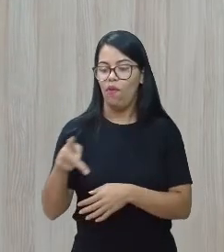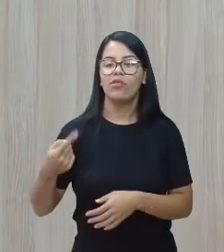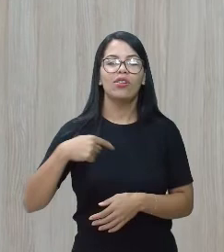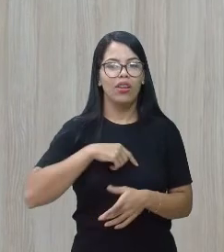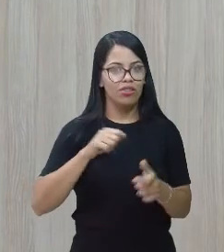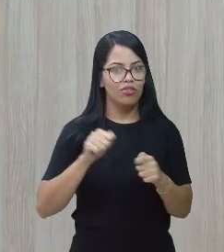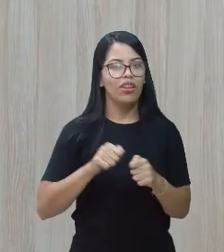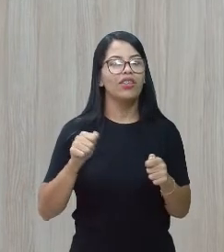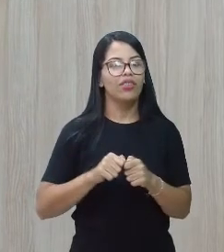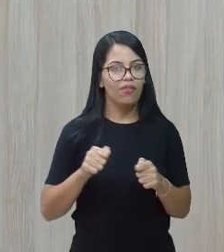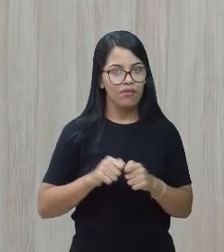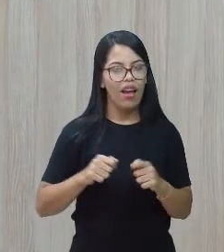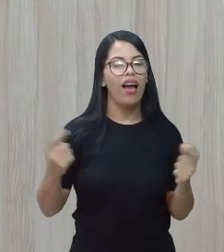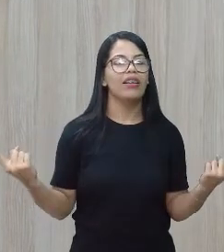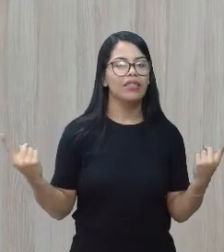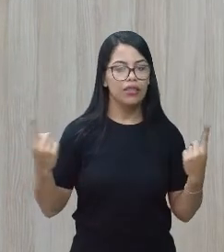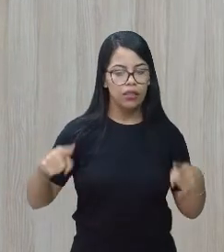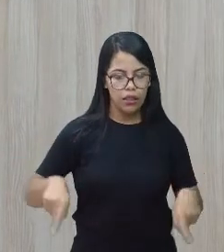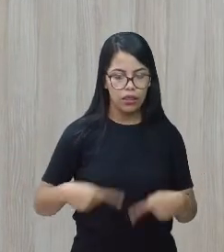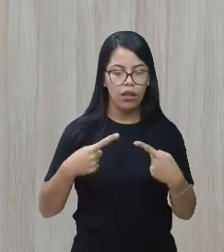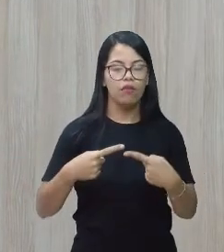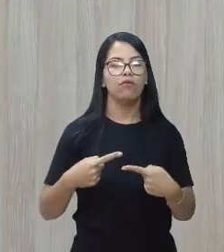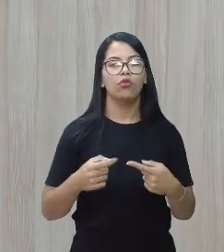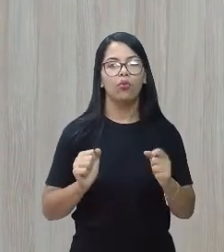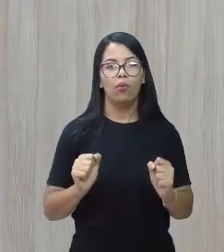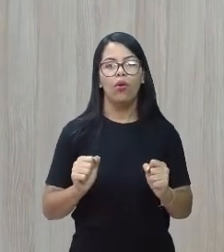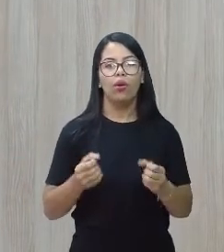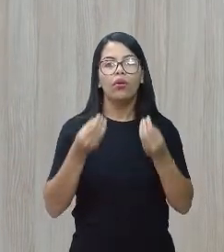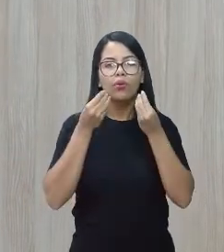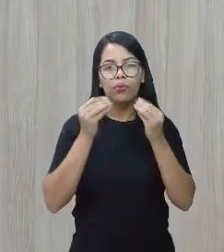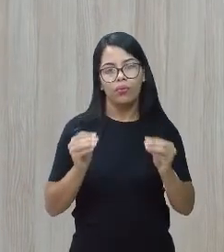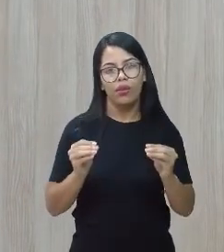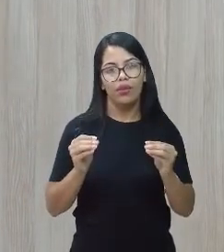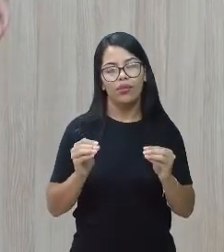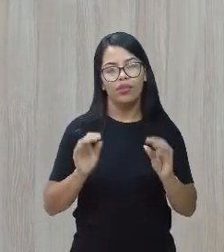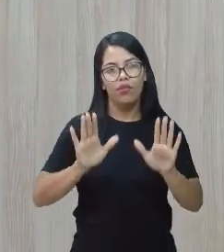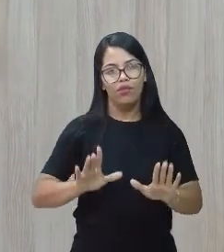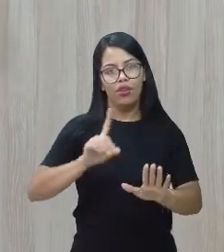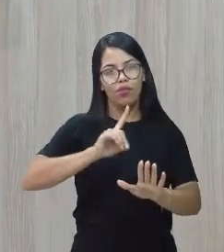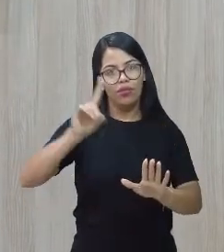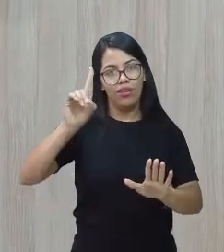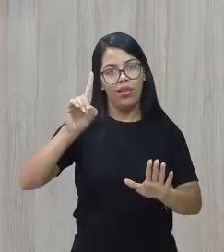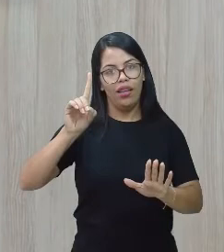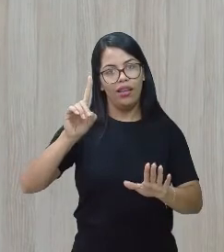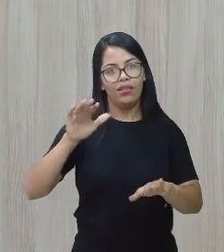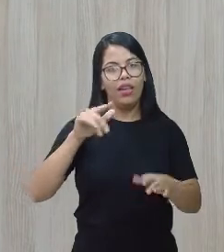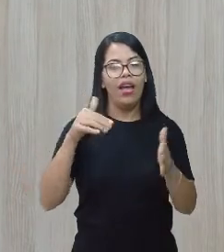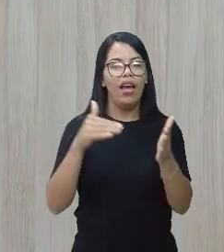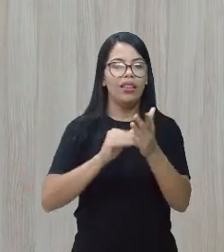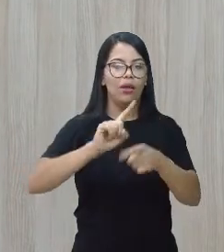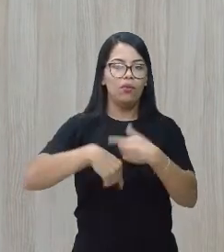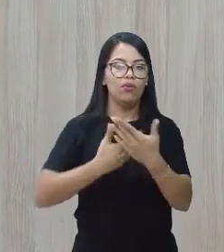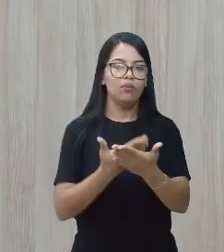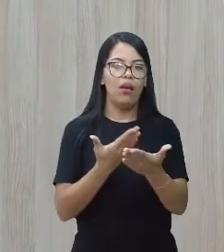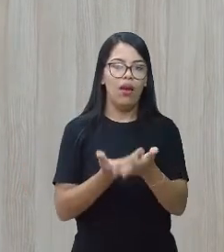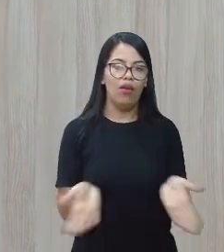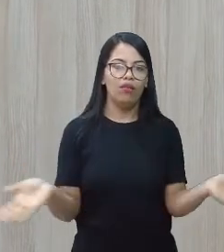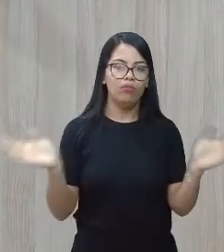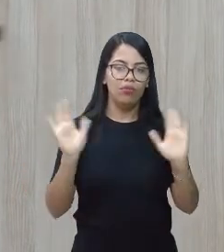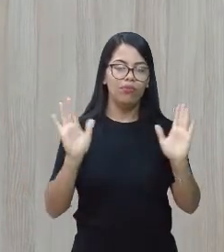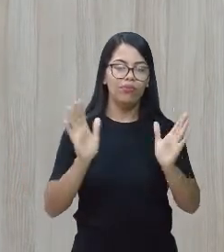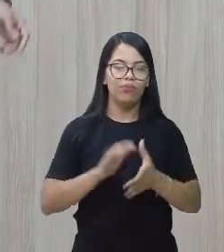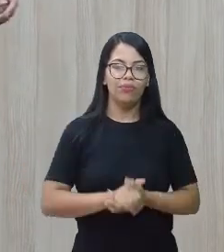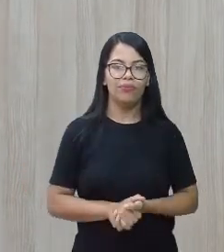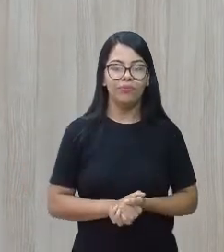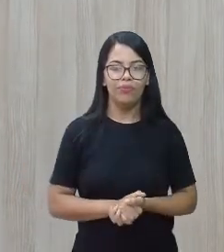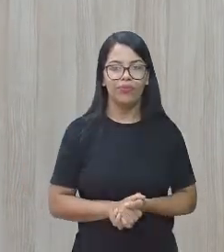que a gente joga, não tem problema não. Um beijo, galerinha, fique com Deus e até a nossa próxima aula. Fui!